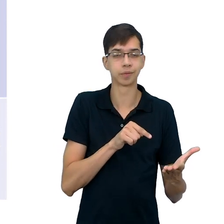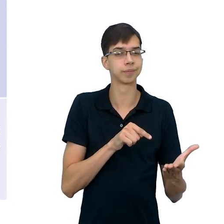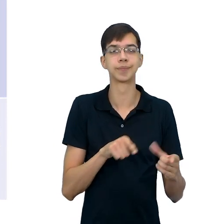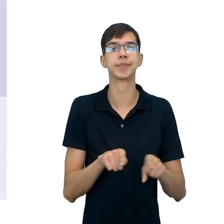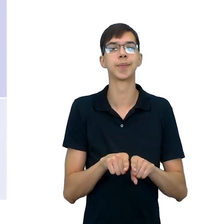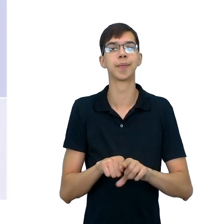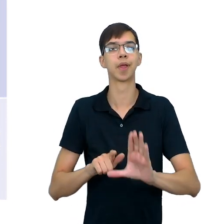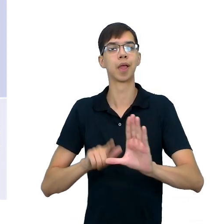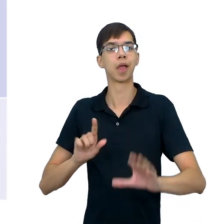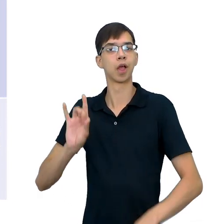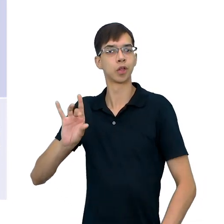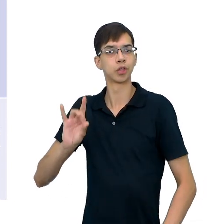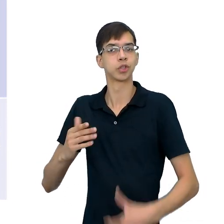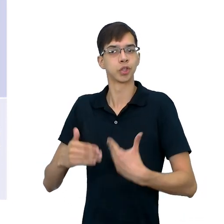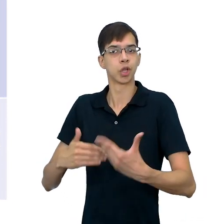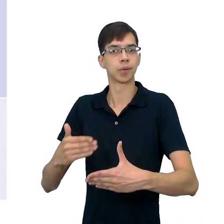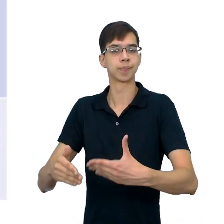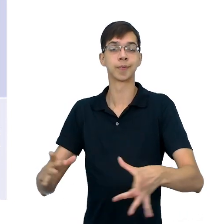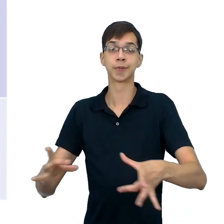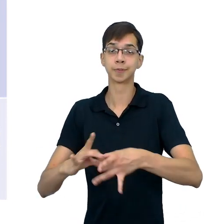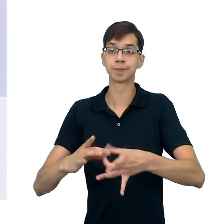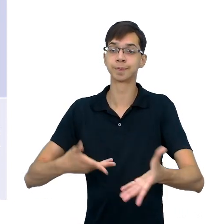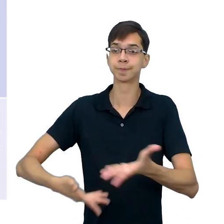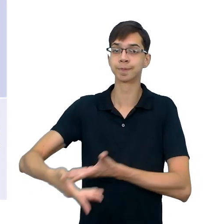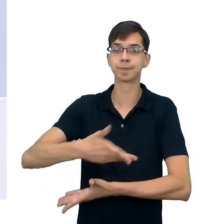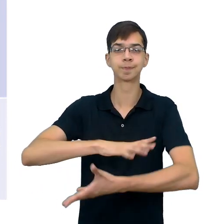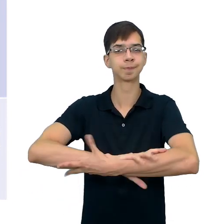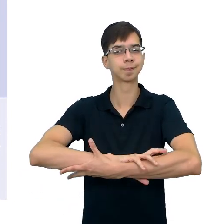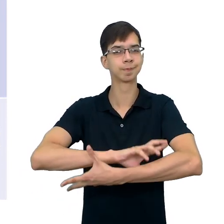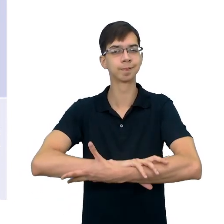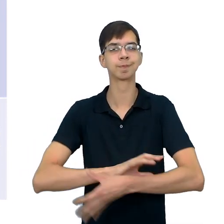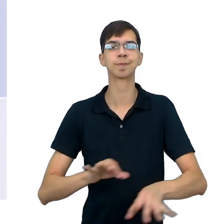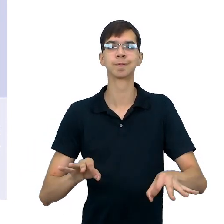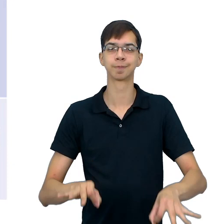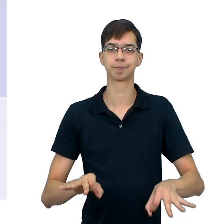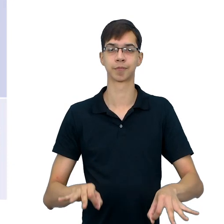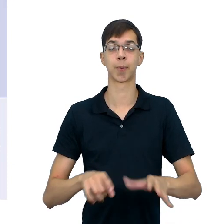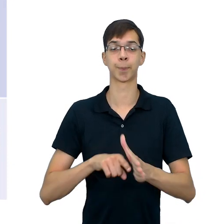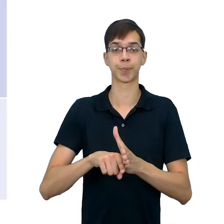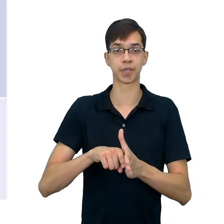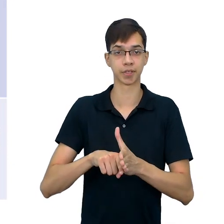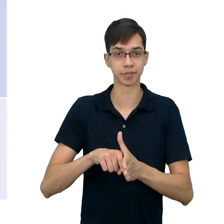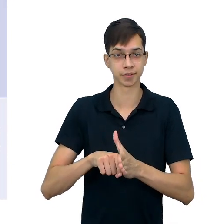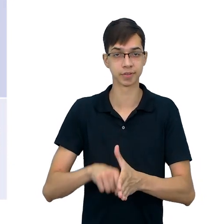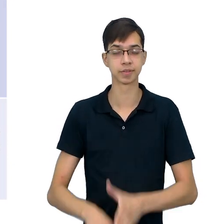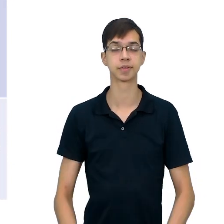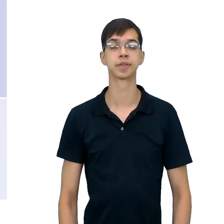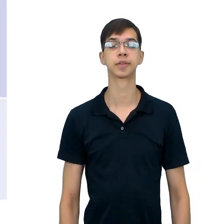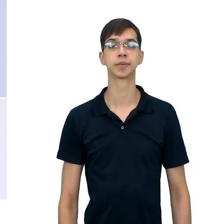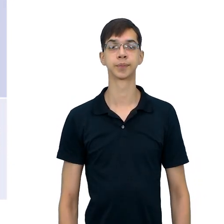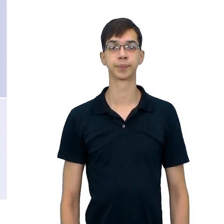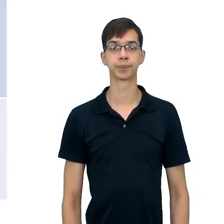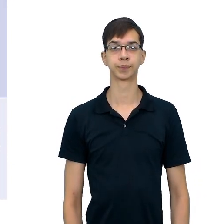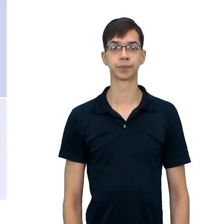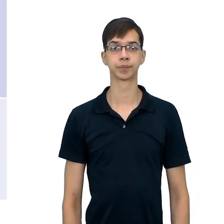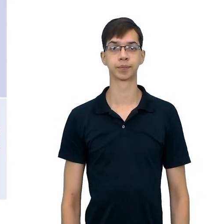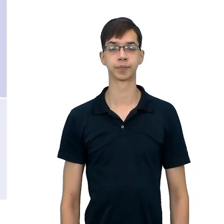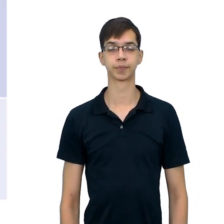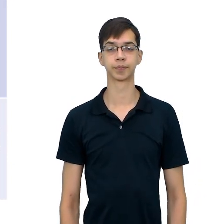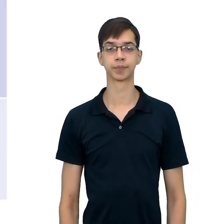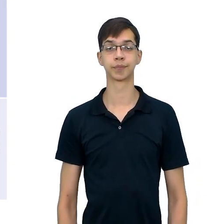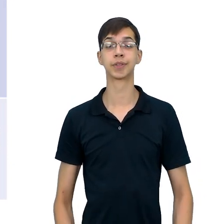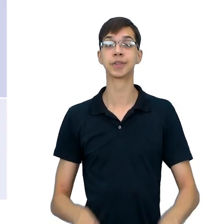ao engajamento, à colaboratividade, né, à realização de pesquisa, aos posicionamentos críticos, né, a